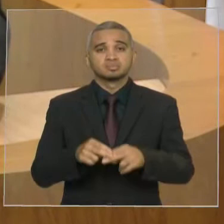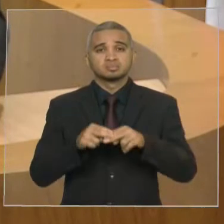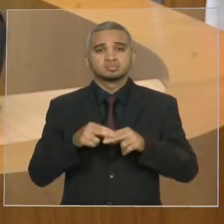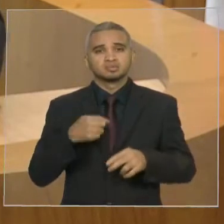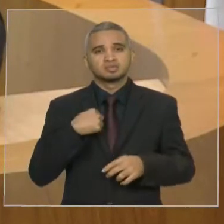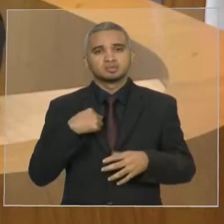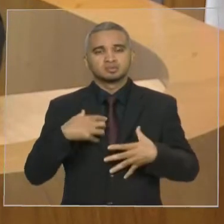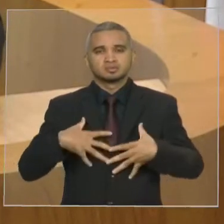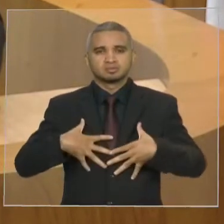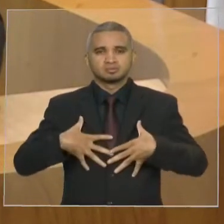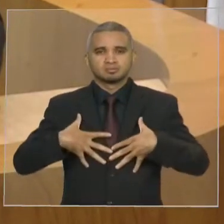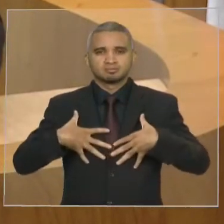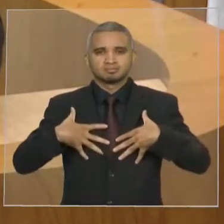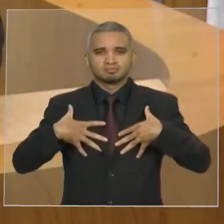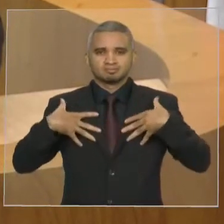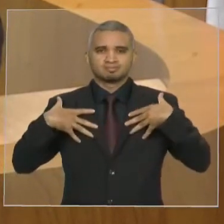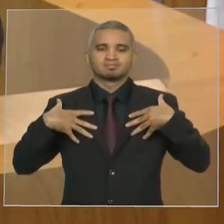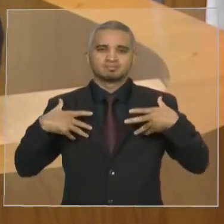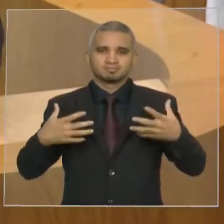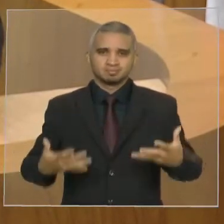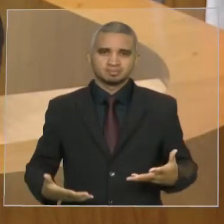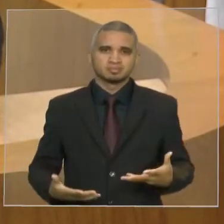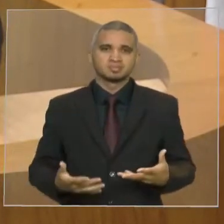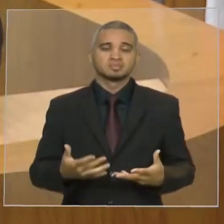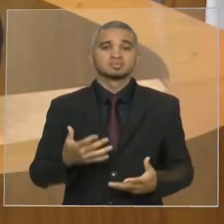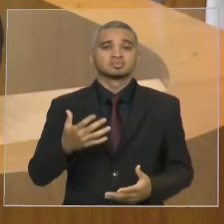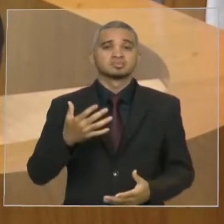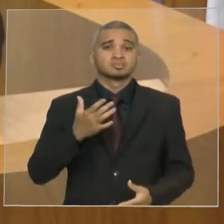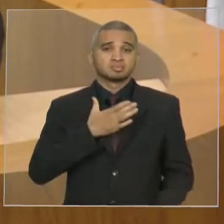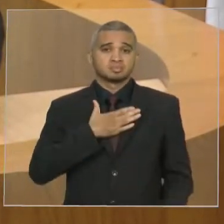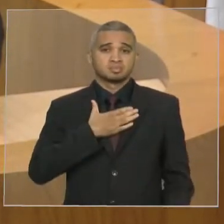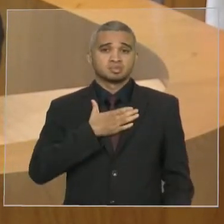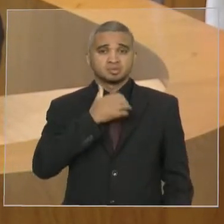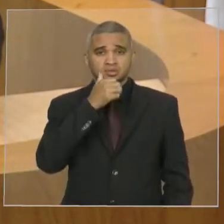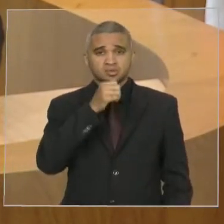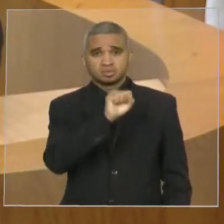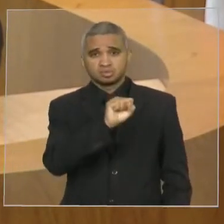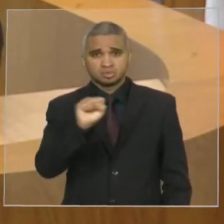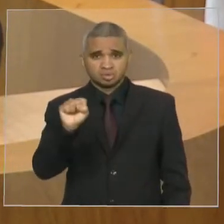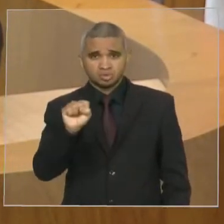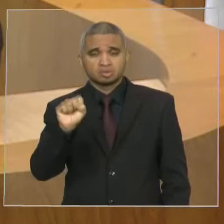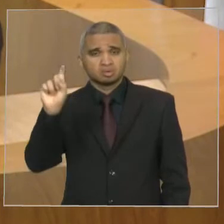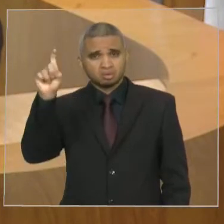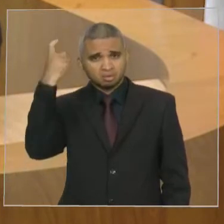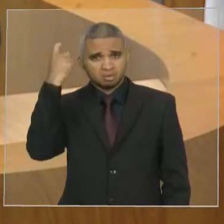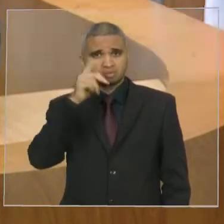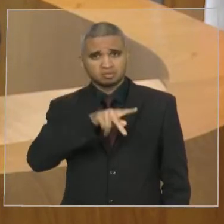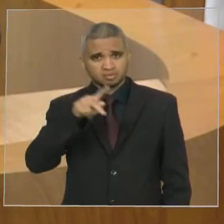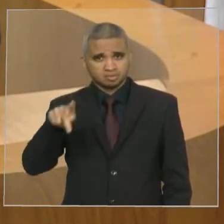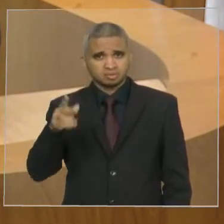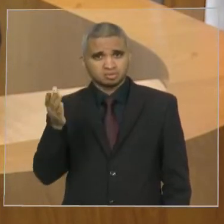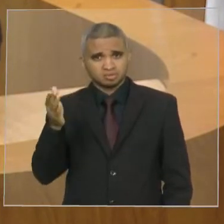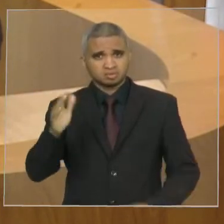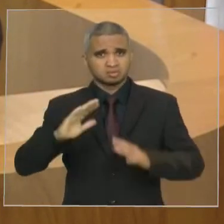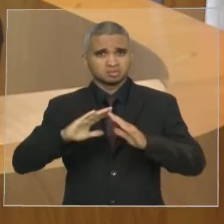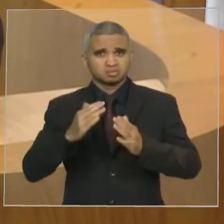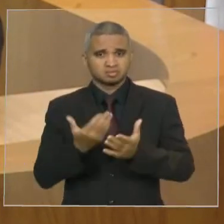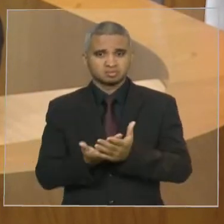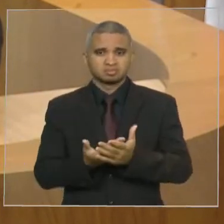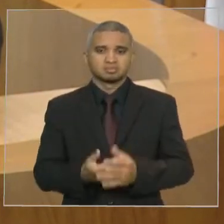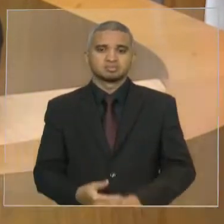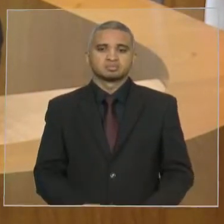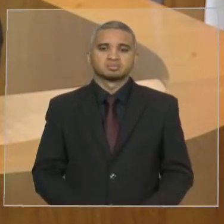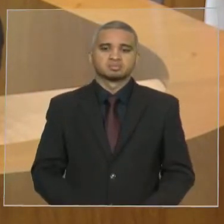isso. Minha sogra foi professora naquela instituição de ensino, e